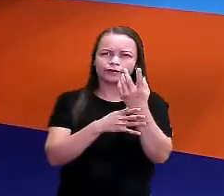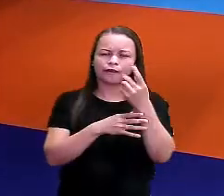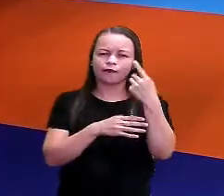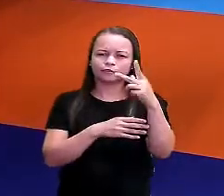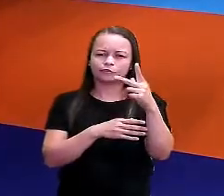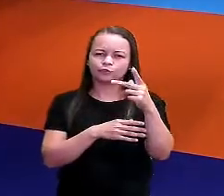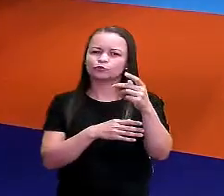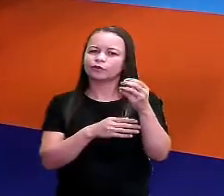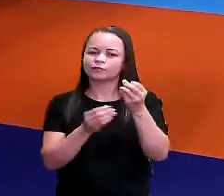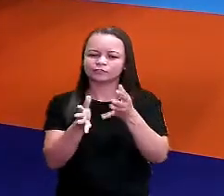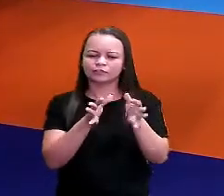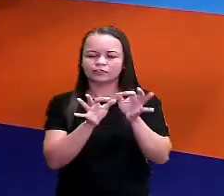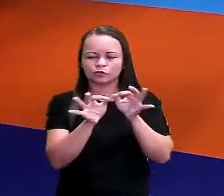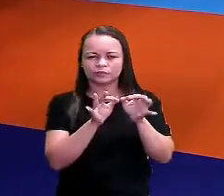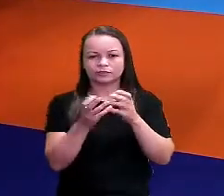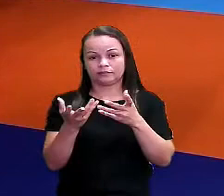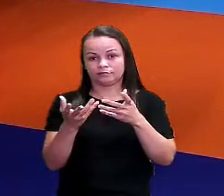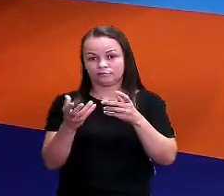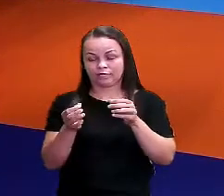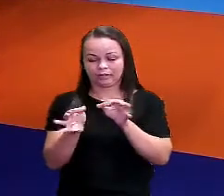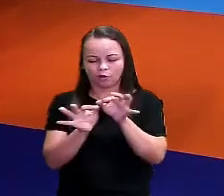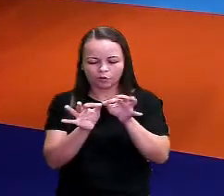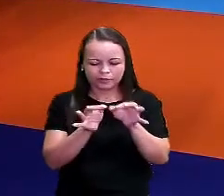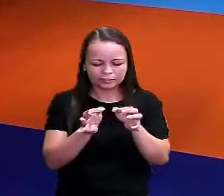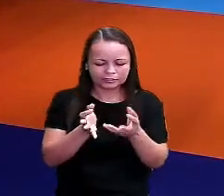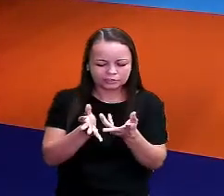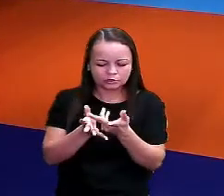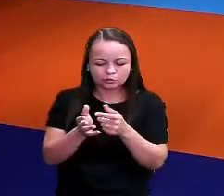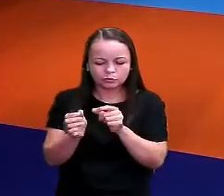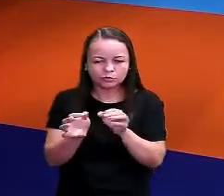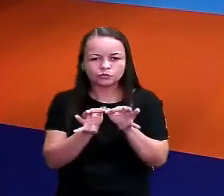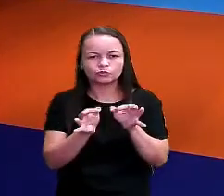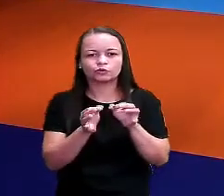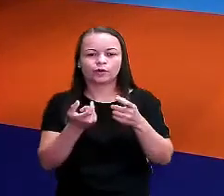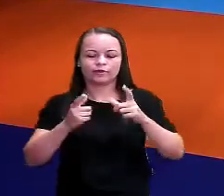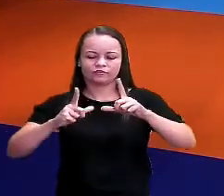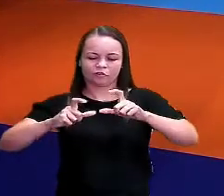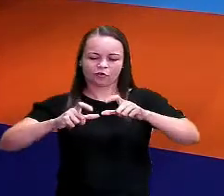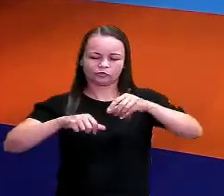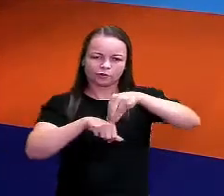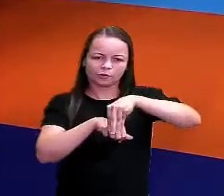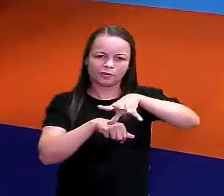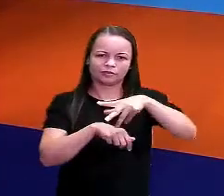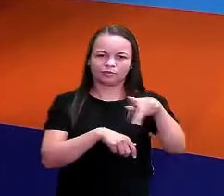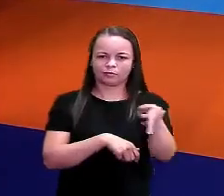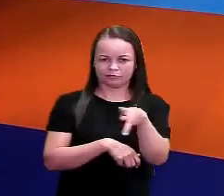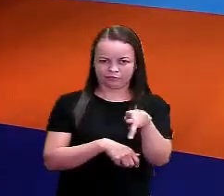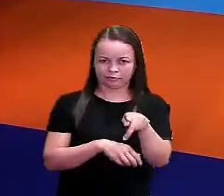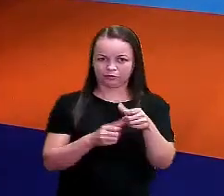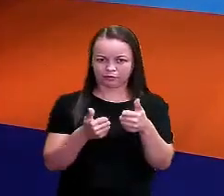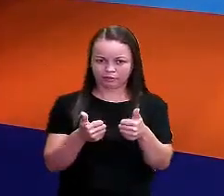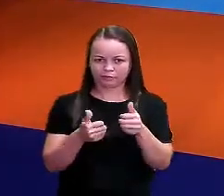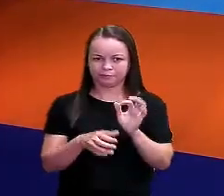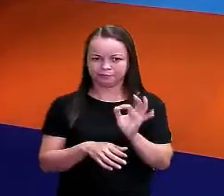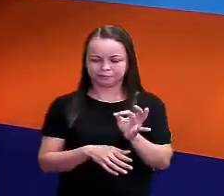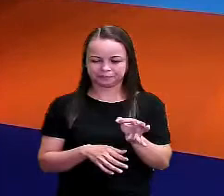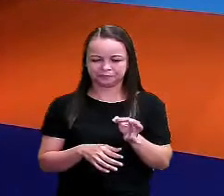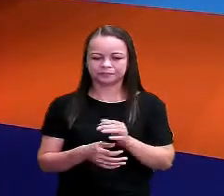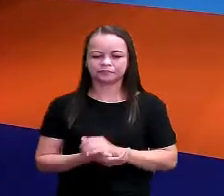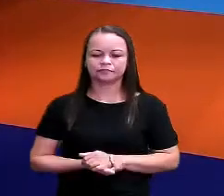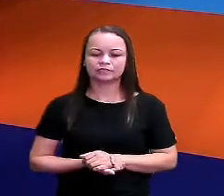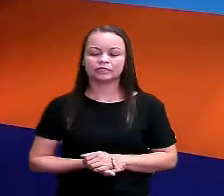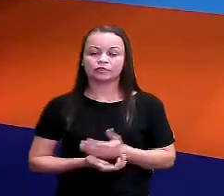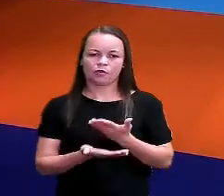bom? Depois você tira a foto e manda para a sua professora, tá certo? Vou ficar aguardando, tá? Então essa